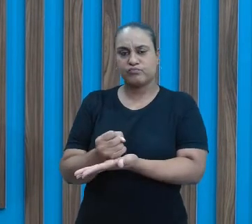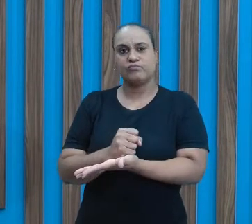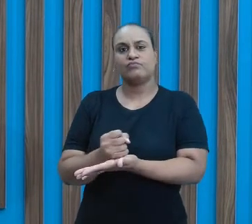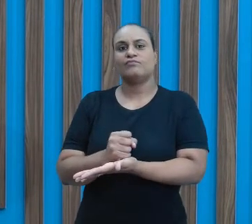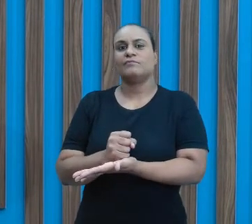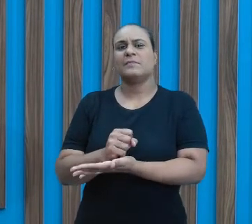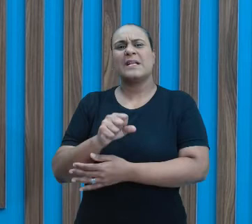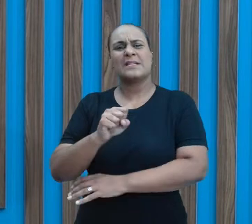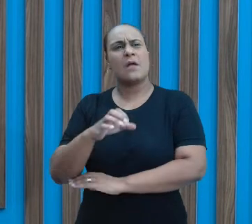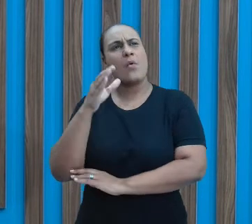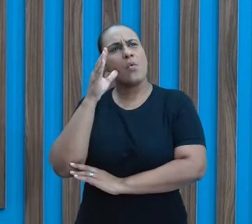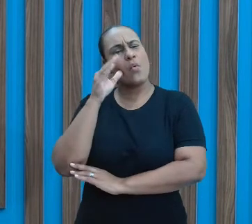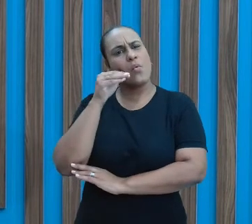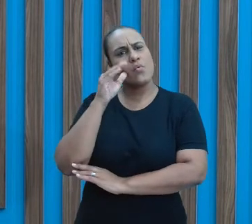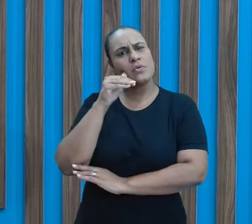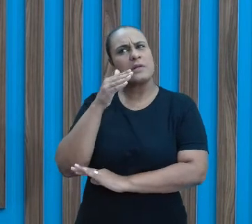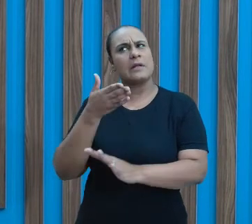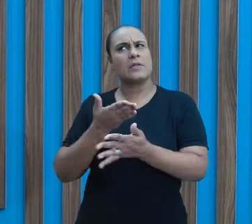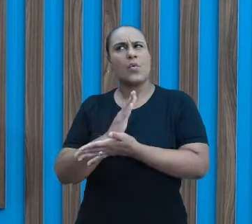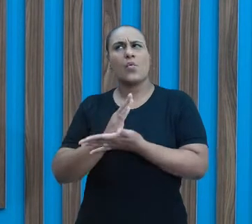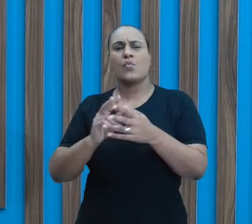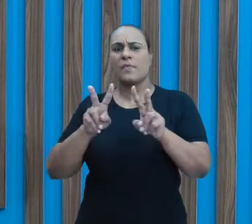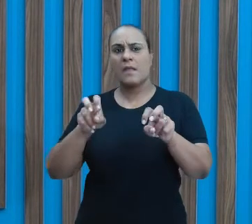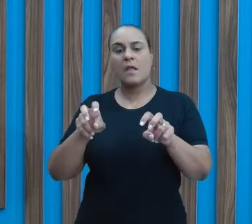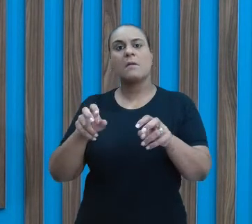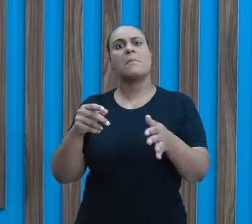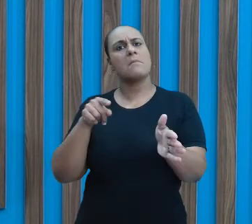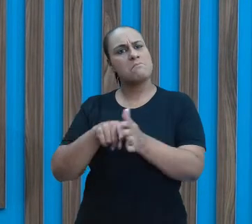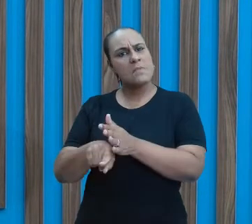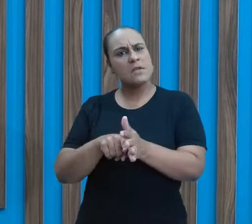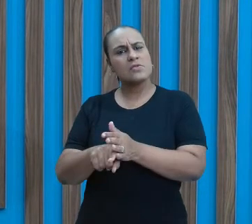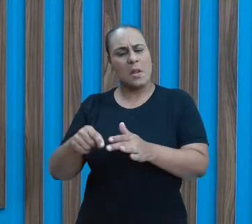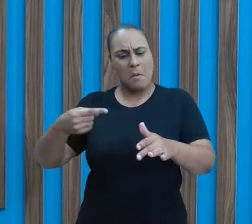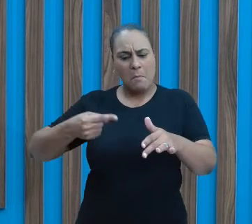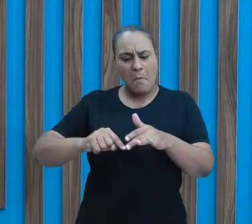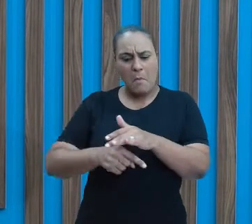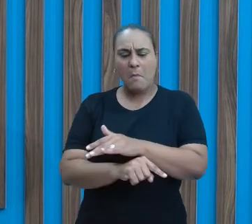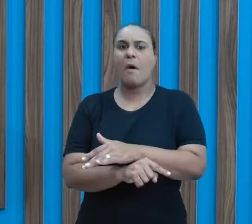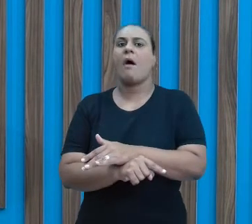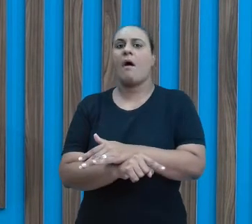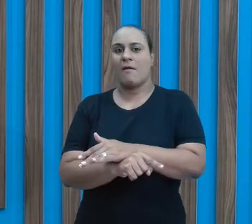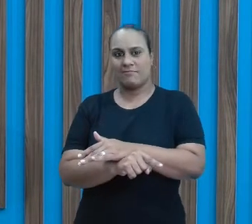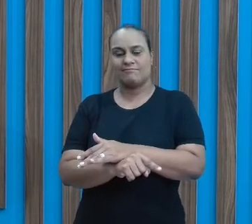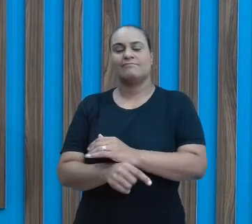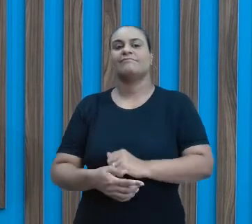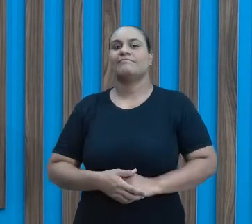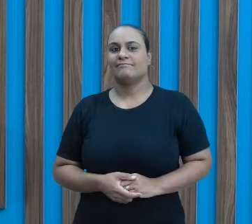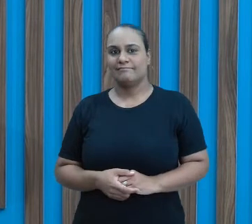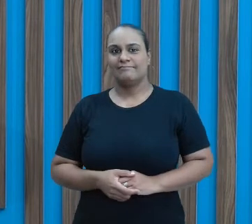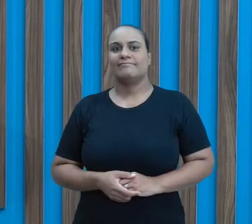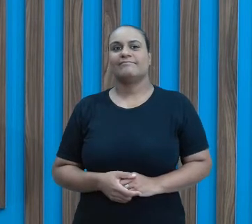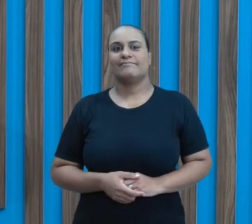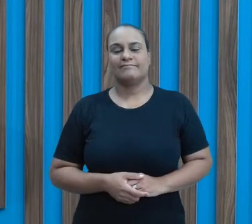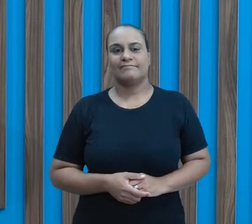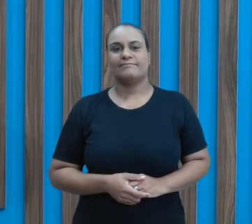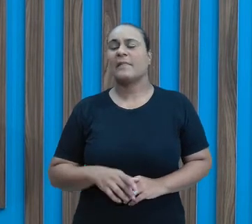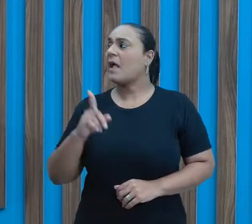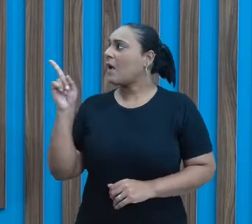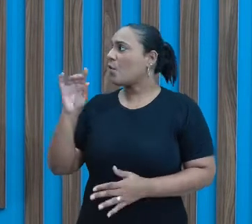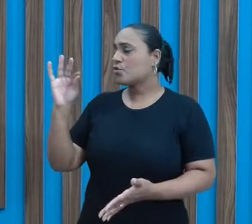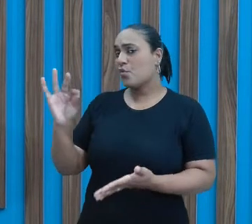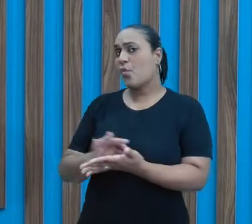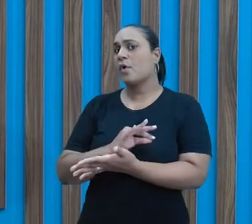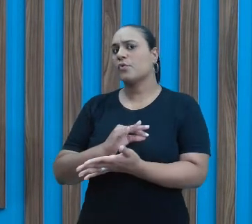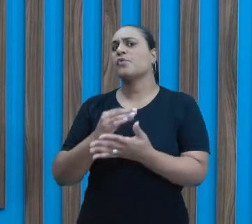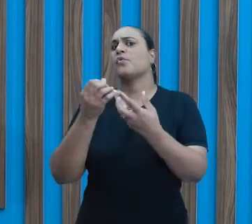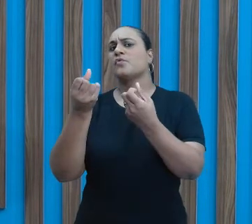Sentiu curiosidade a respeito de alguma coisa, vão investigar, gente, vão pesquisar. É isso que Graham Bell está dizendo, né? Vamos ver o